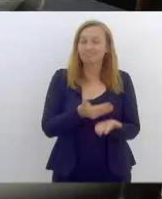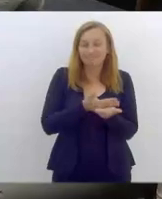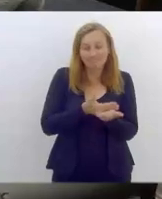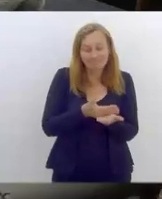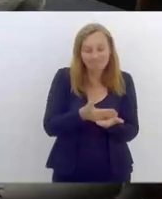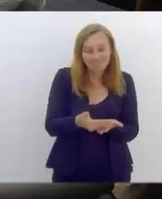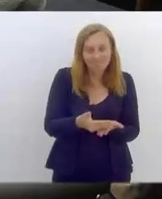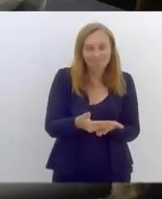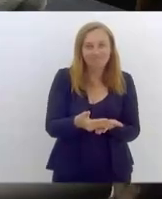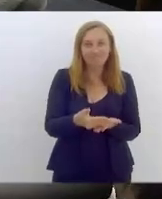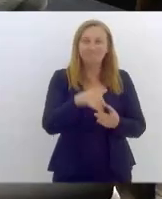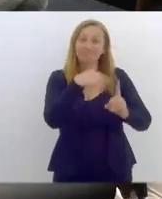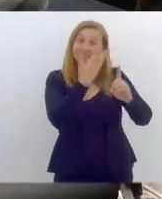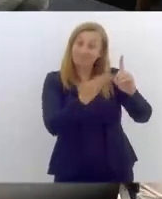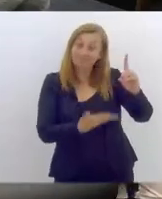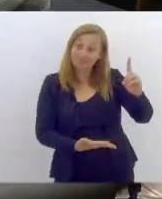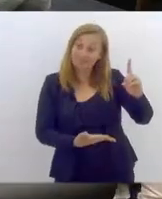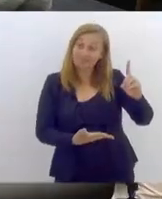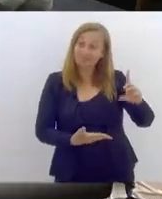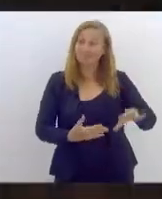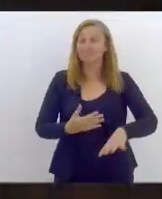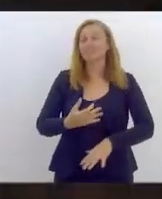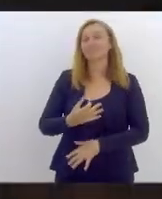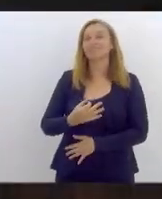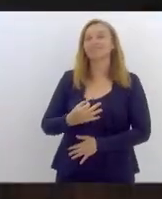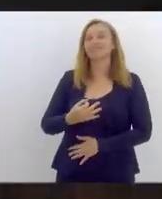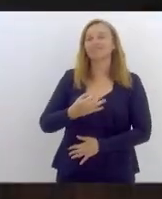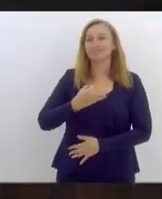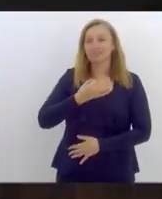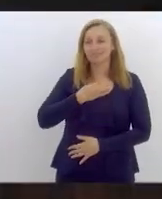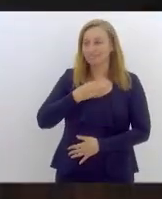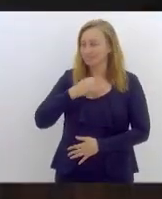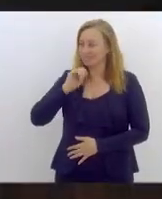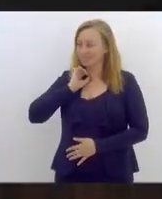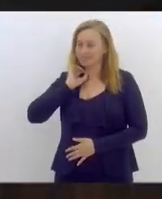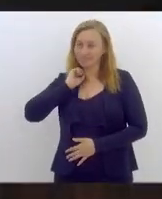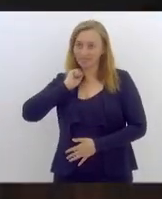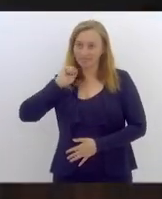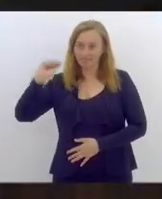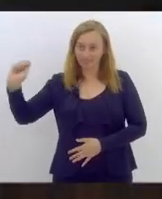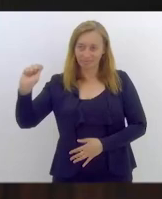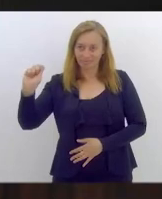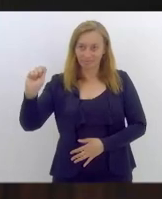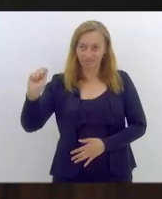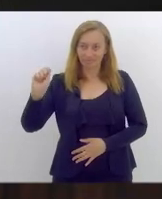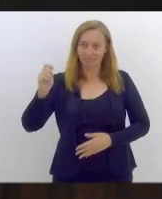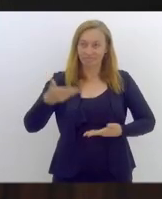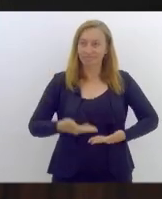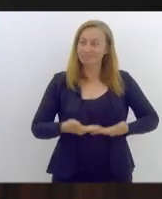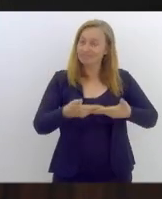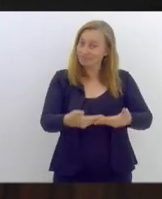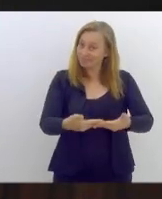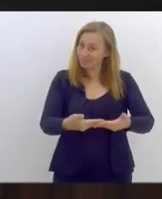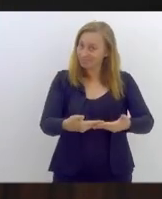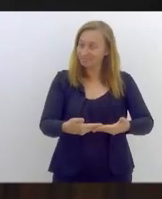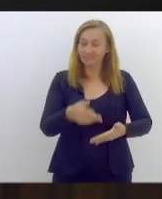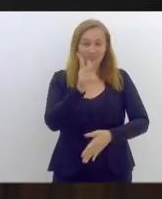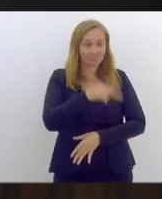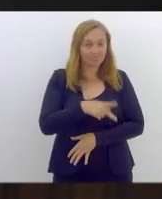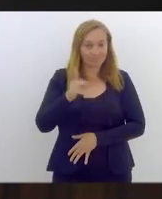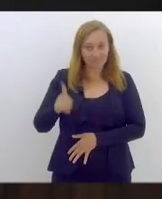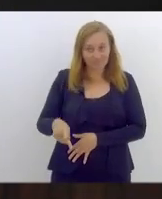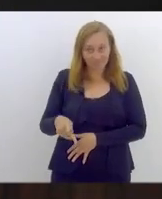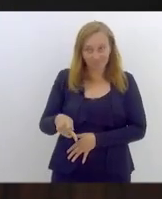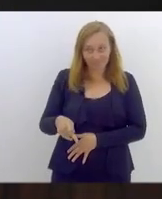Início à cerimônia de entrega da medalha Tiradentes, maior honraria oferecida por este parlamento ao professor